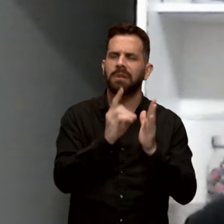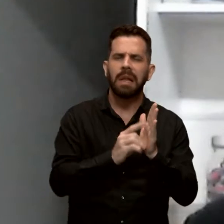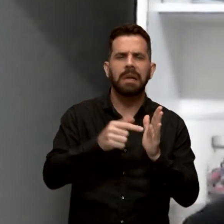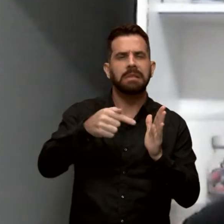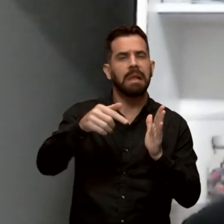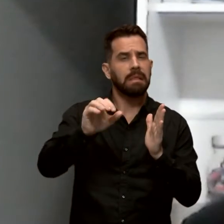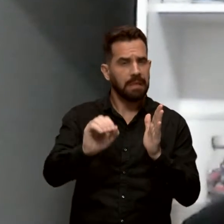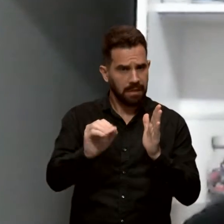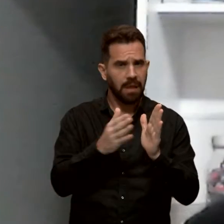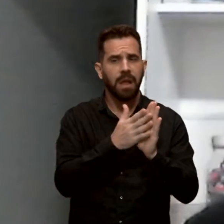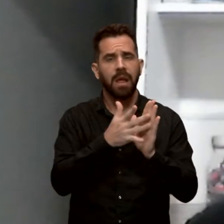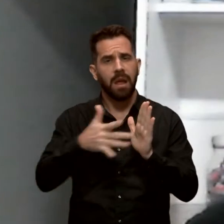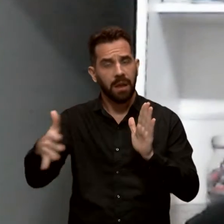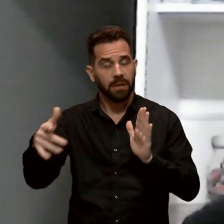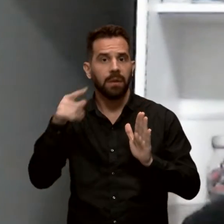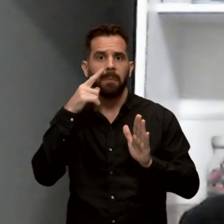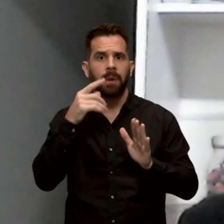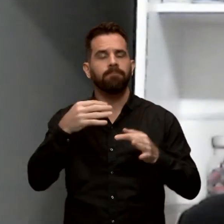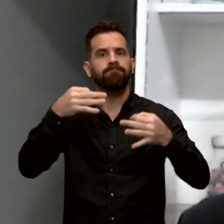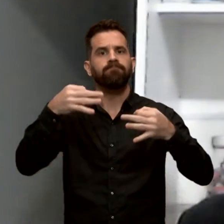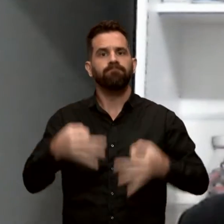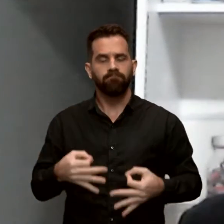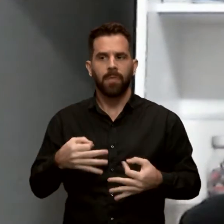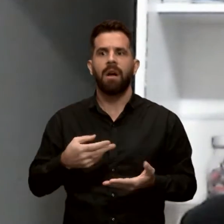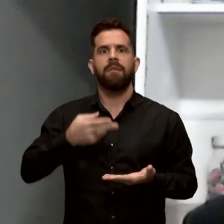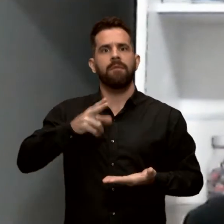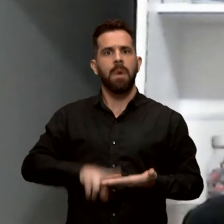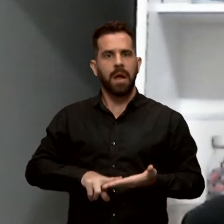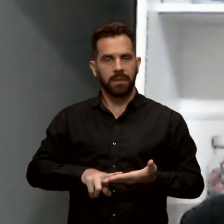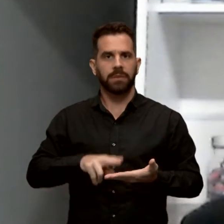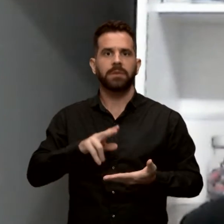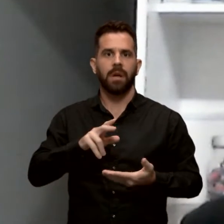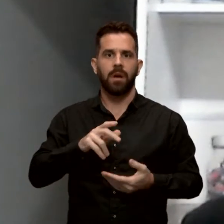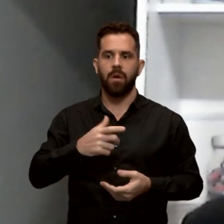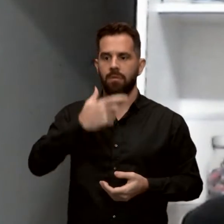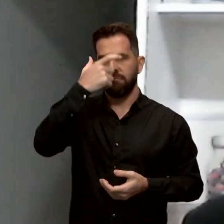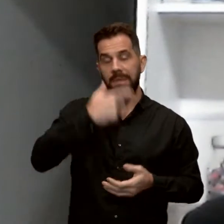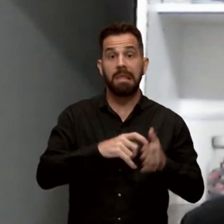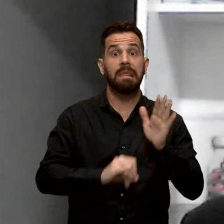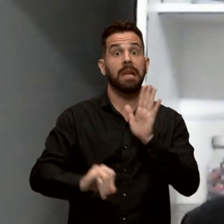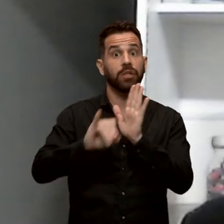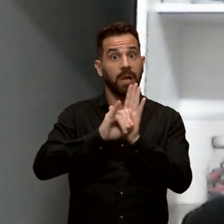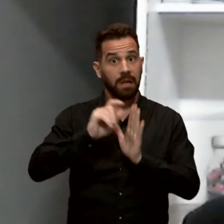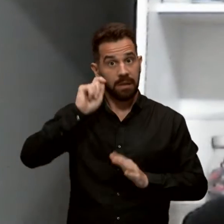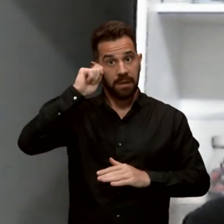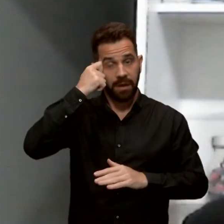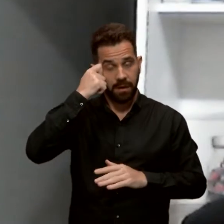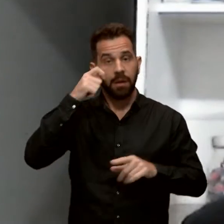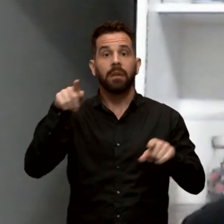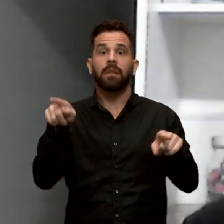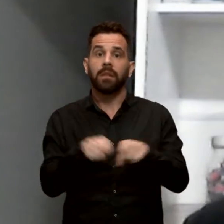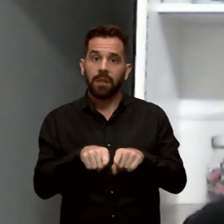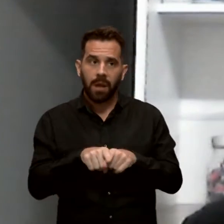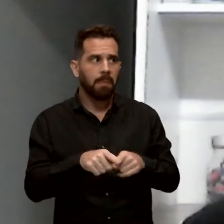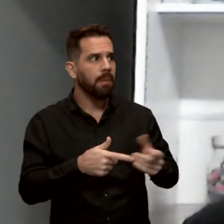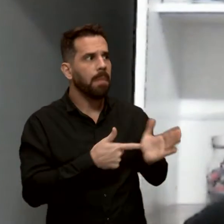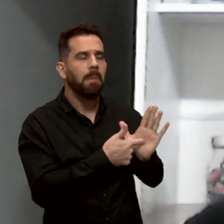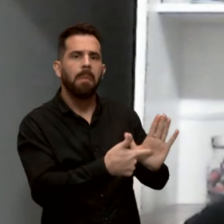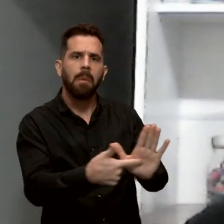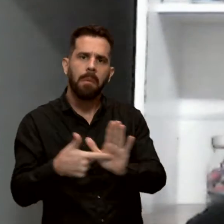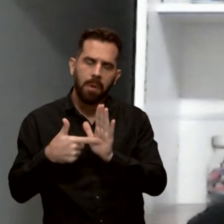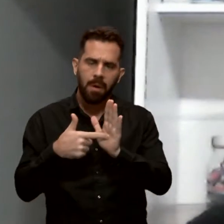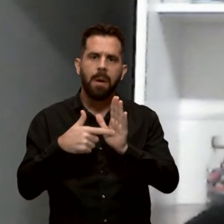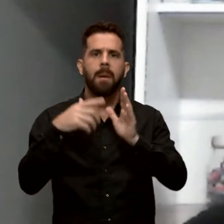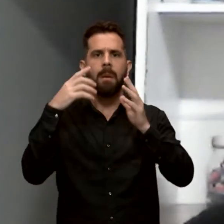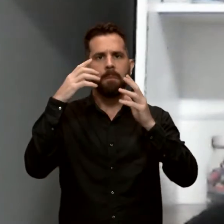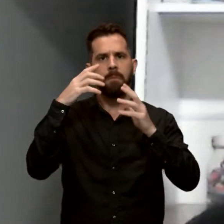a afirmação da identidade negra e difundindo ideias do Black Power nos bailes, né,